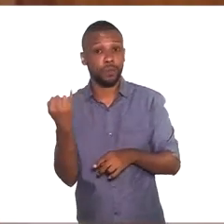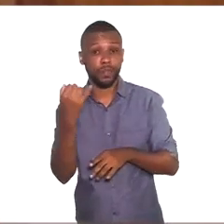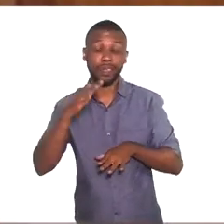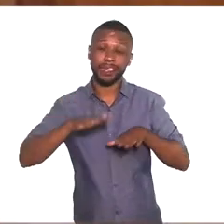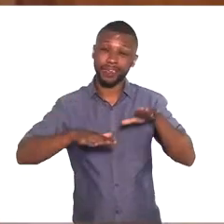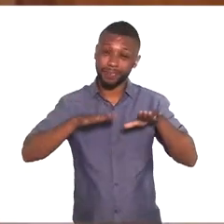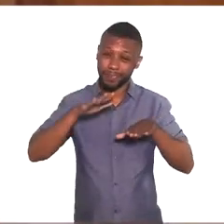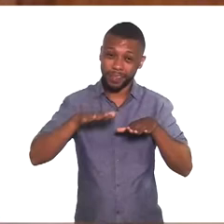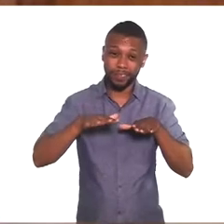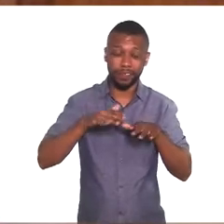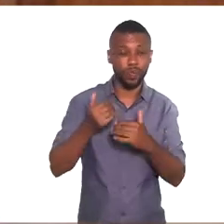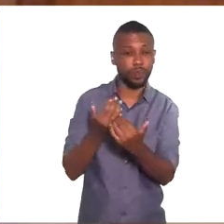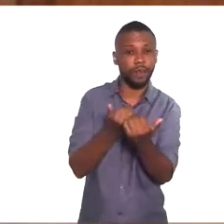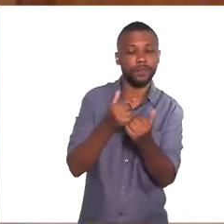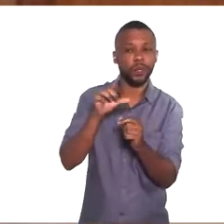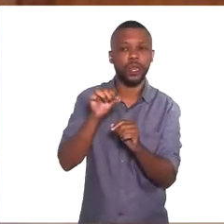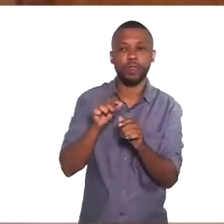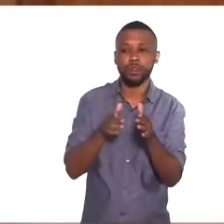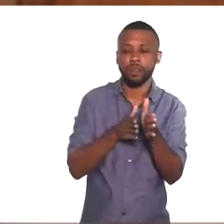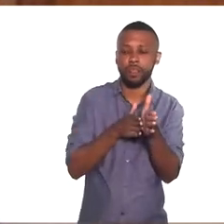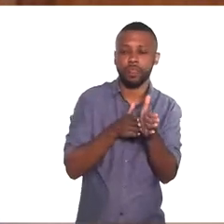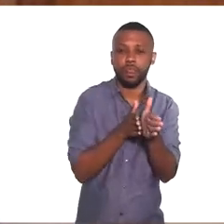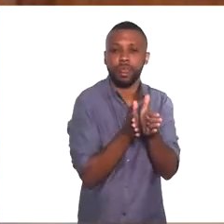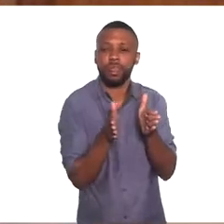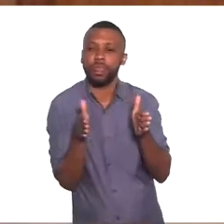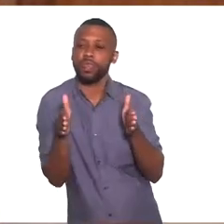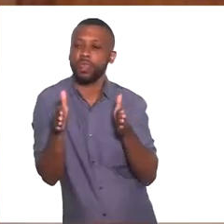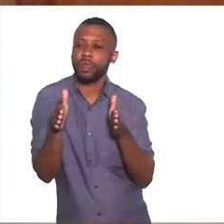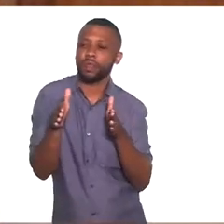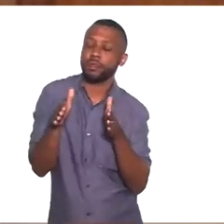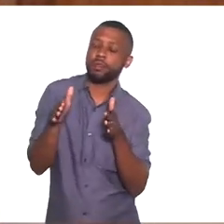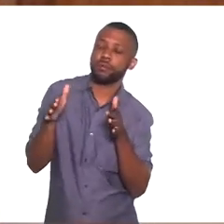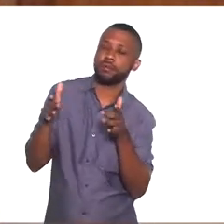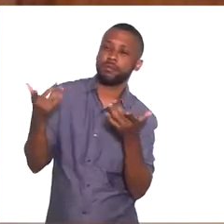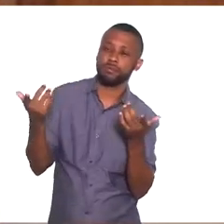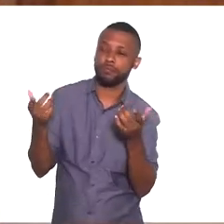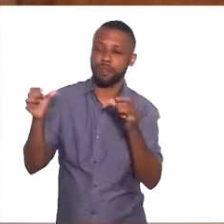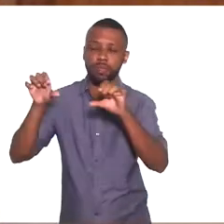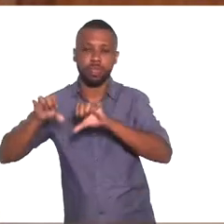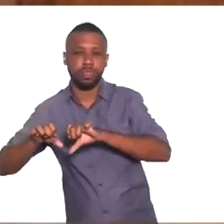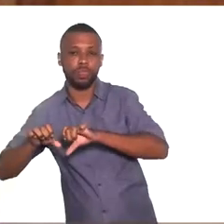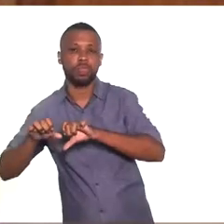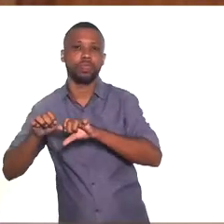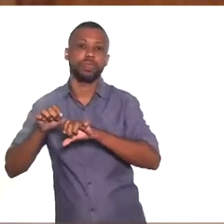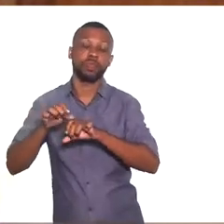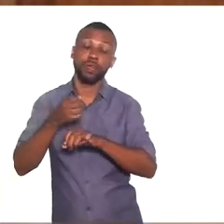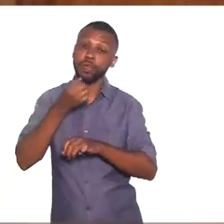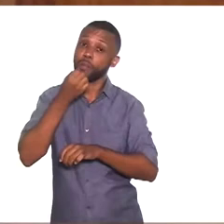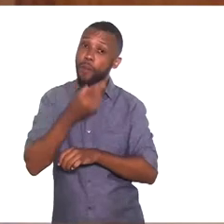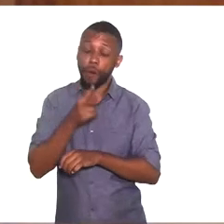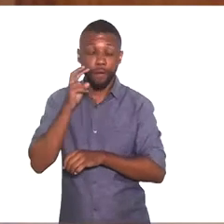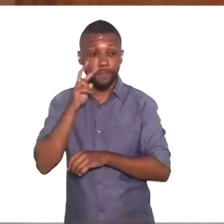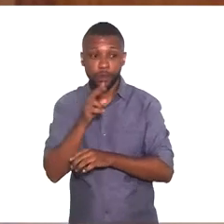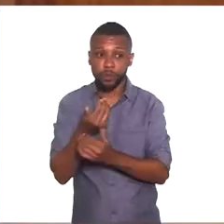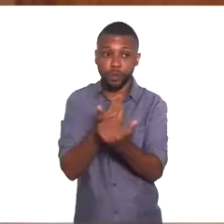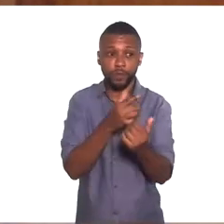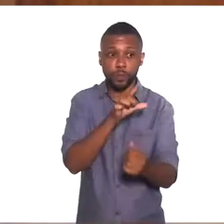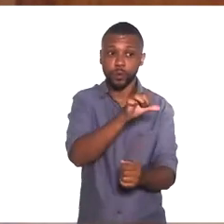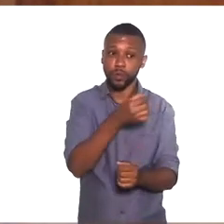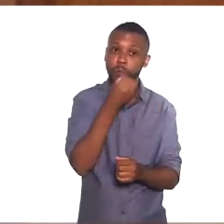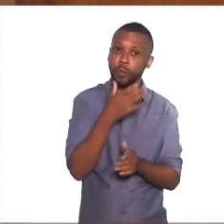e quando vejo o jovem sim tantos descaminhos lá eles vão ser importante aqui em todas as malas para o bem